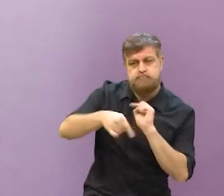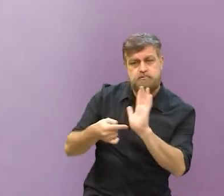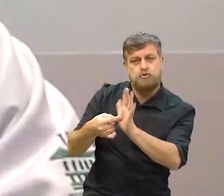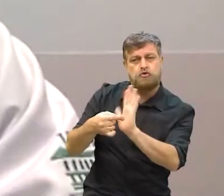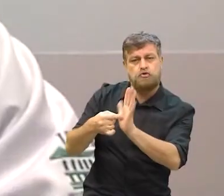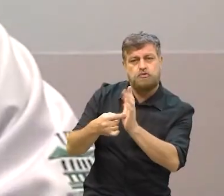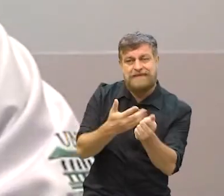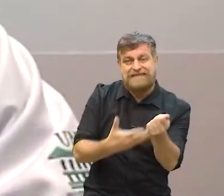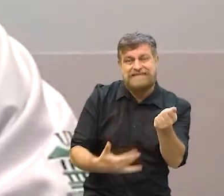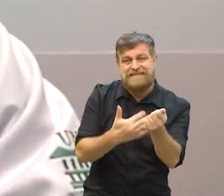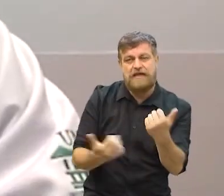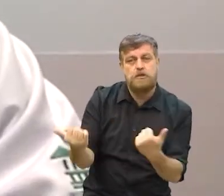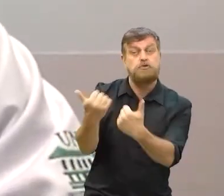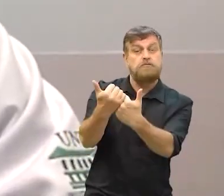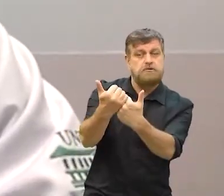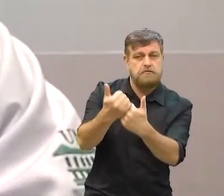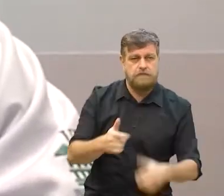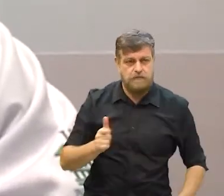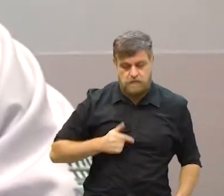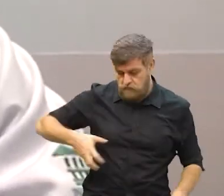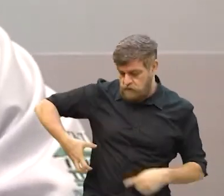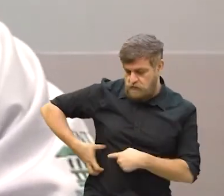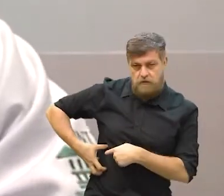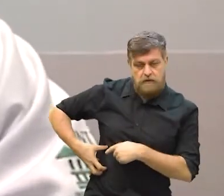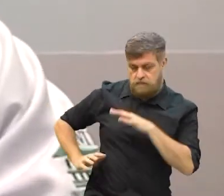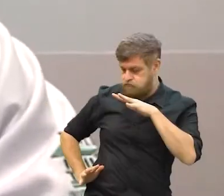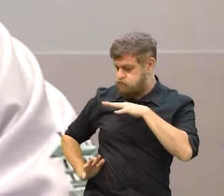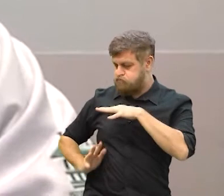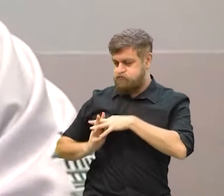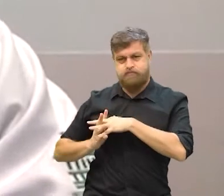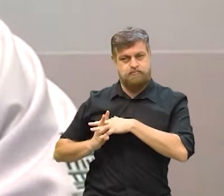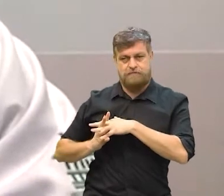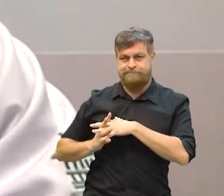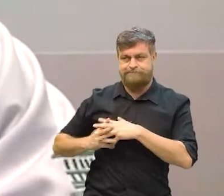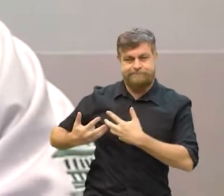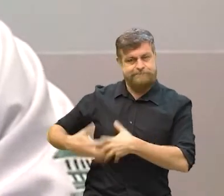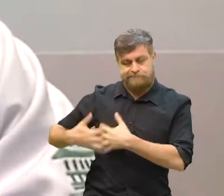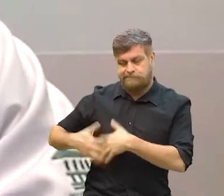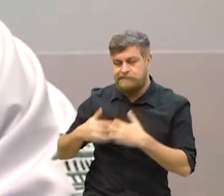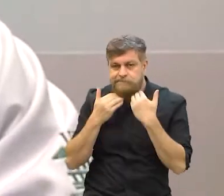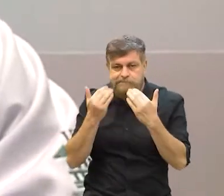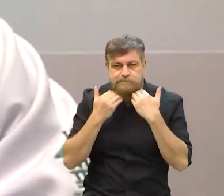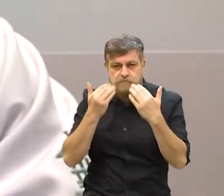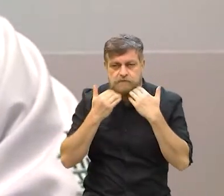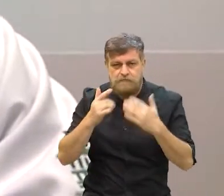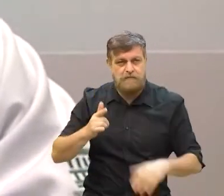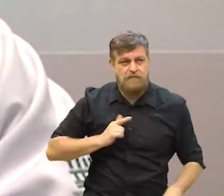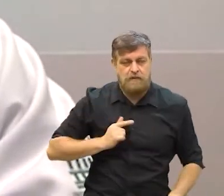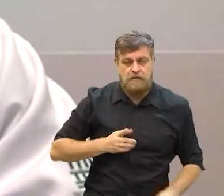hemodiálise? A pessoa vai para a hemodiálise quando o rim entra em insuficiência renal, né? De uma